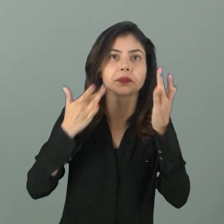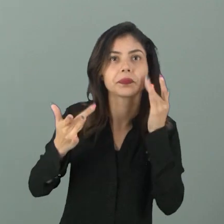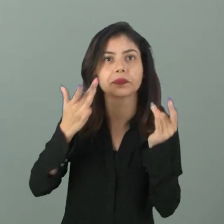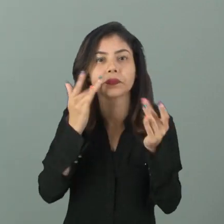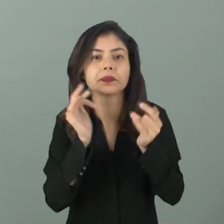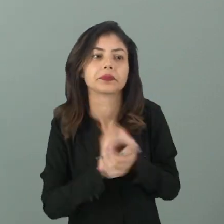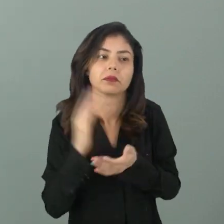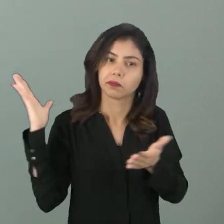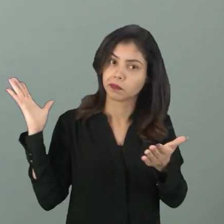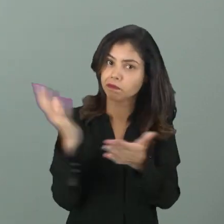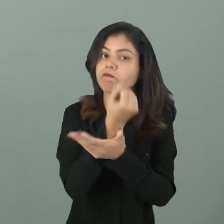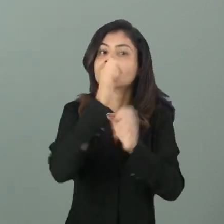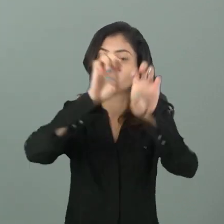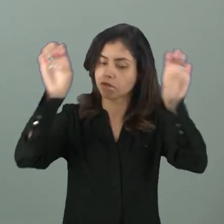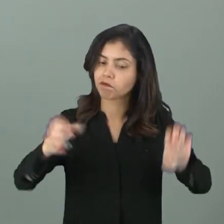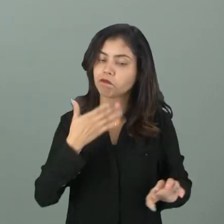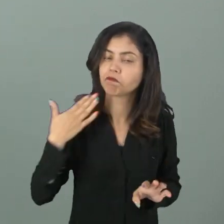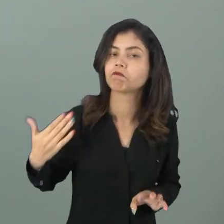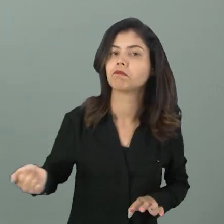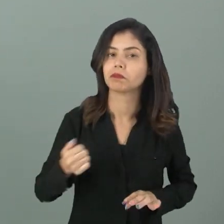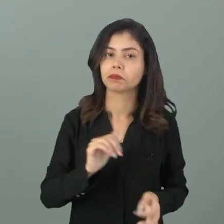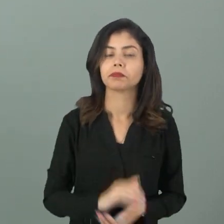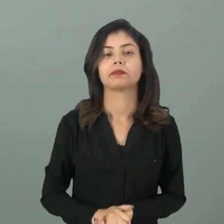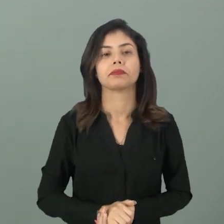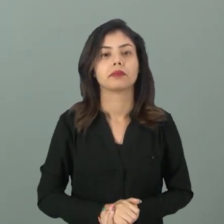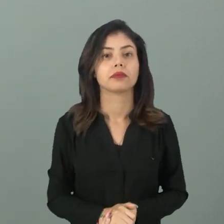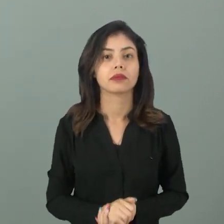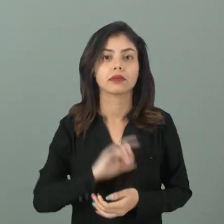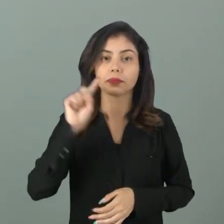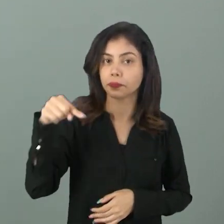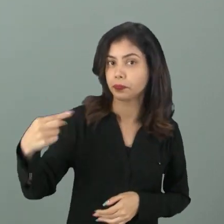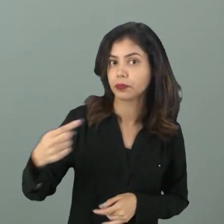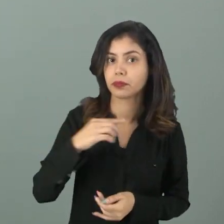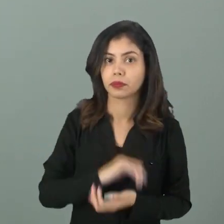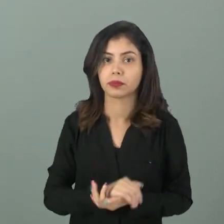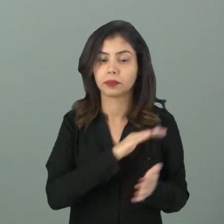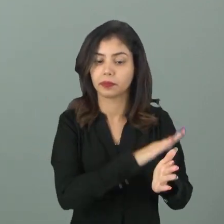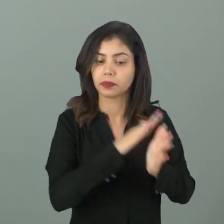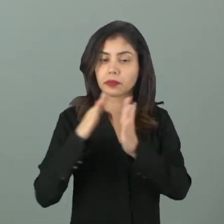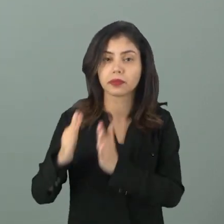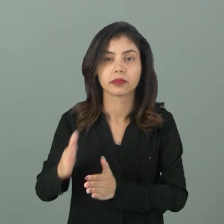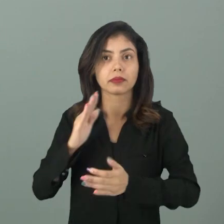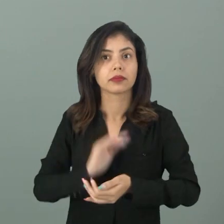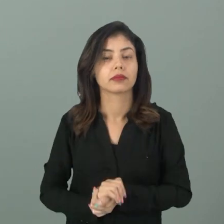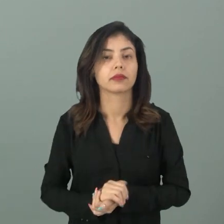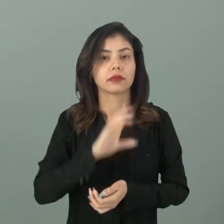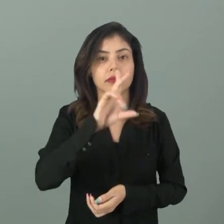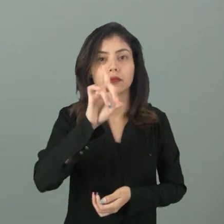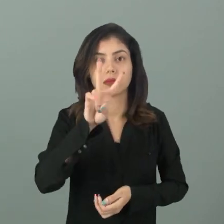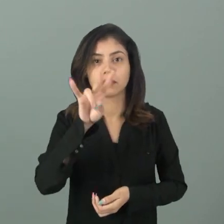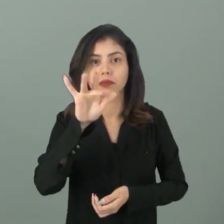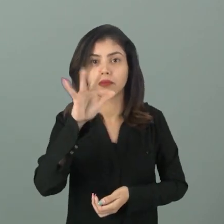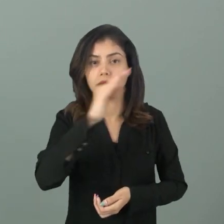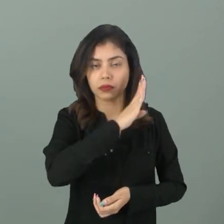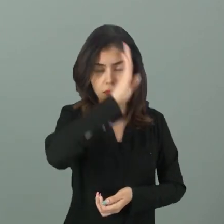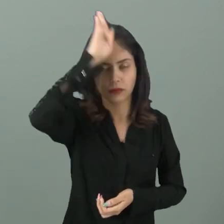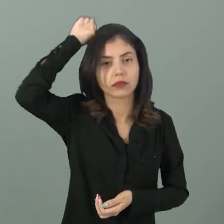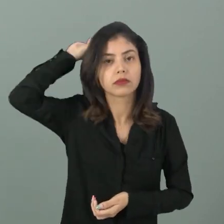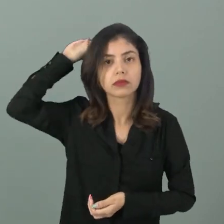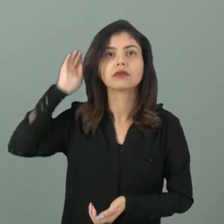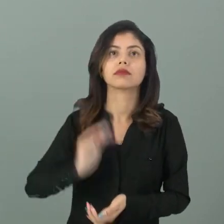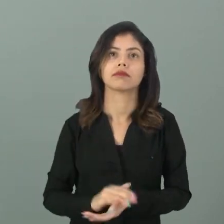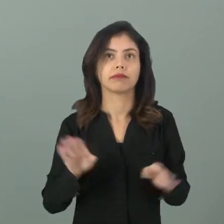teatro tomou uma estrutura de teatro, né, depois passou ali pela civilização romana,